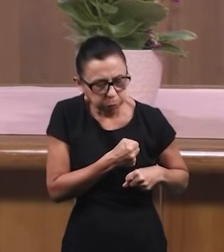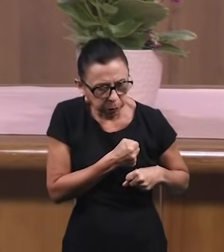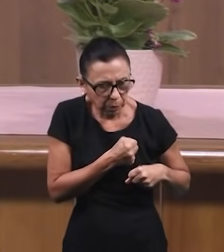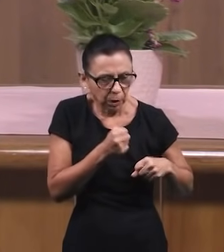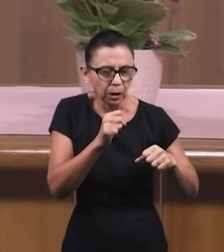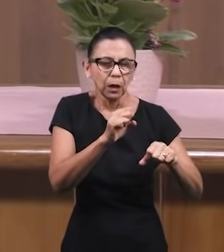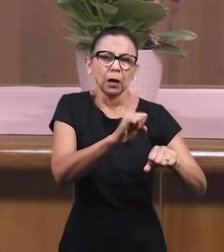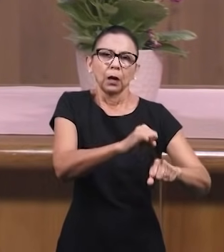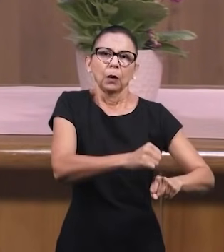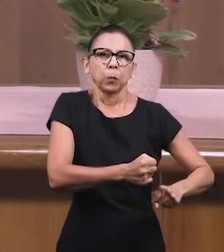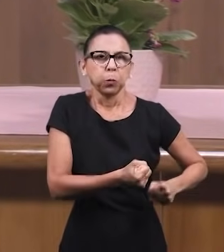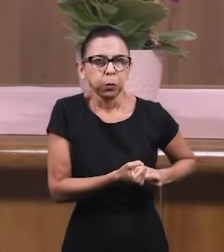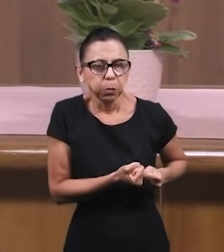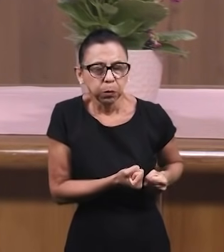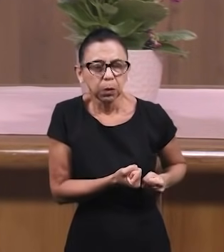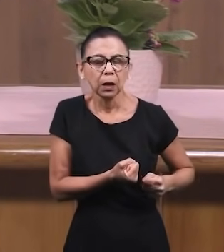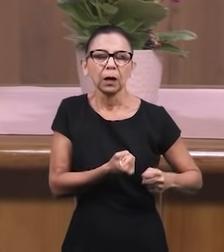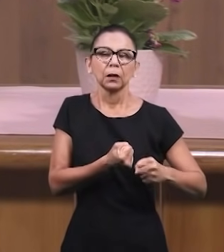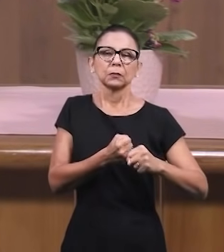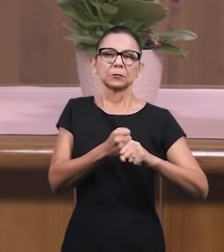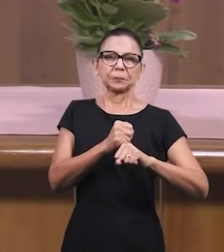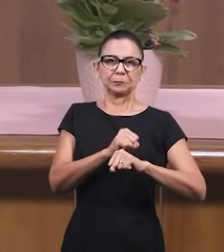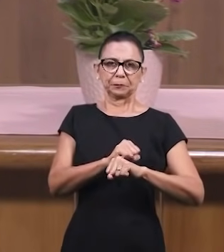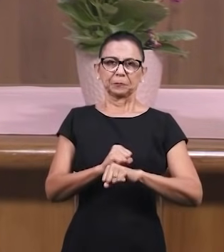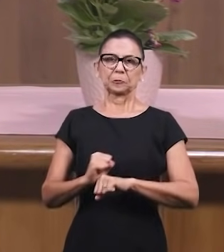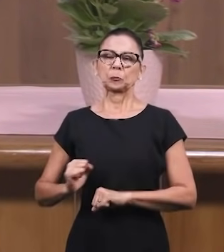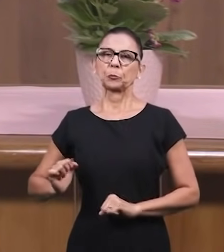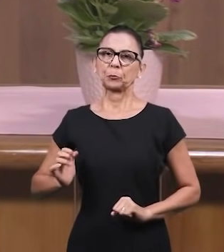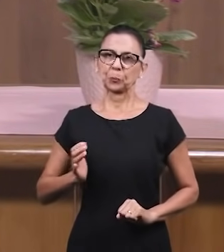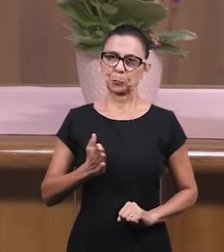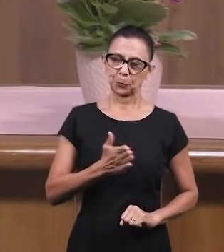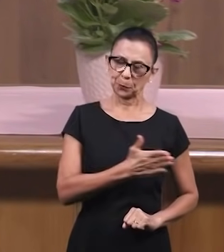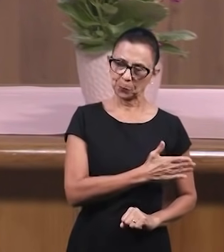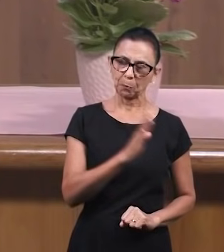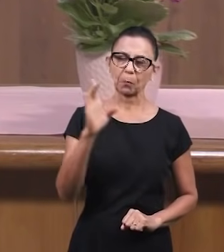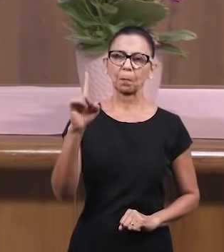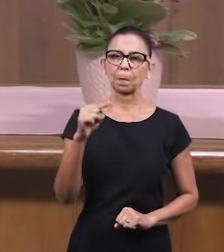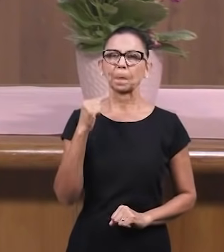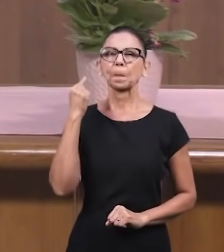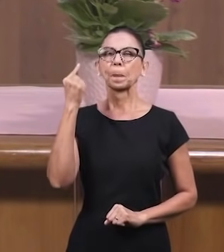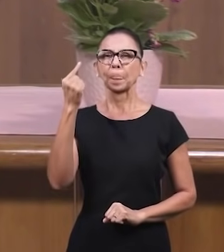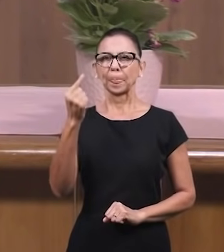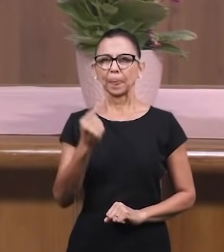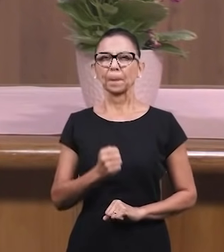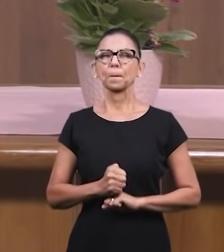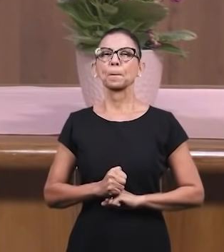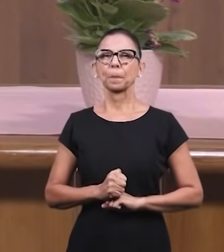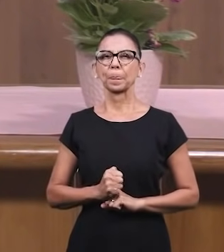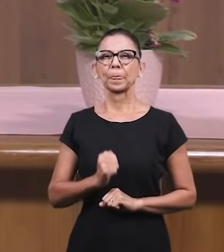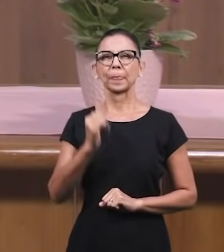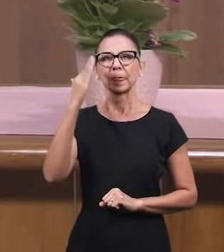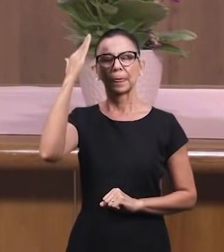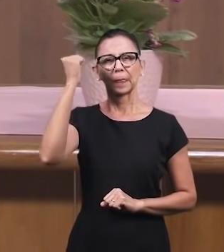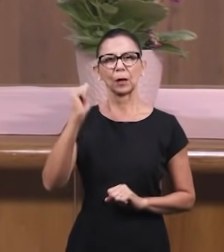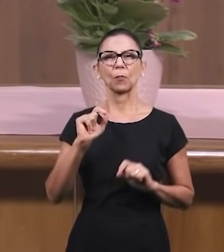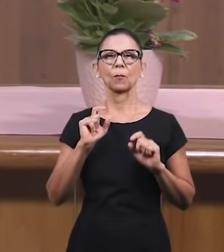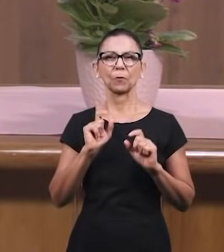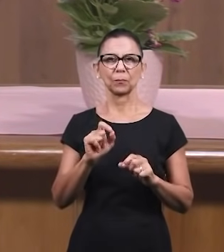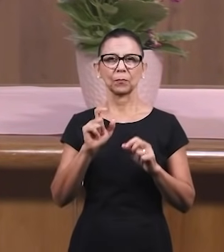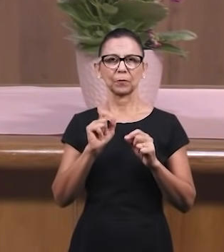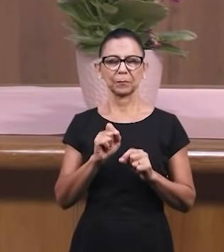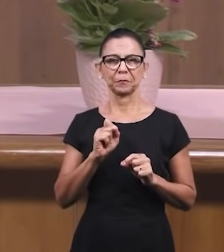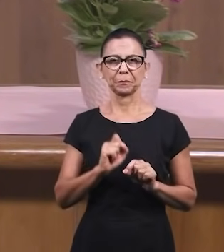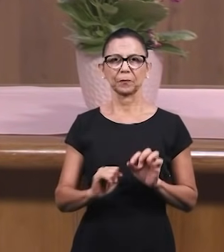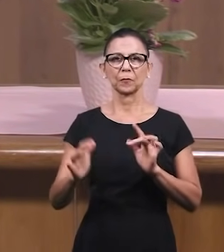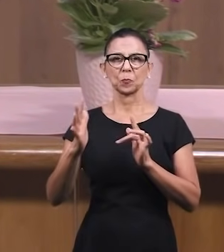cansados. Hoje nós sabemos que o Senhor também nos deu uma ordem um dia de irmos na direção norte, de irmos